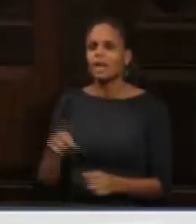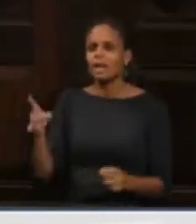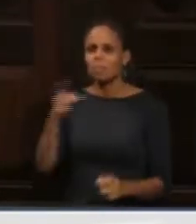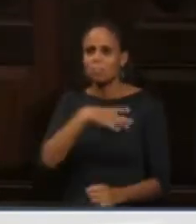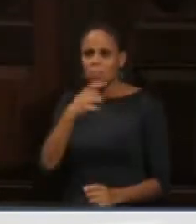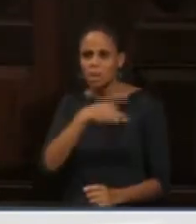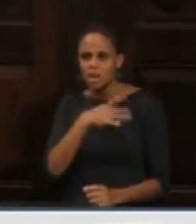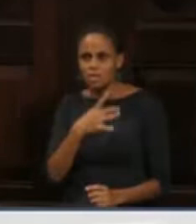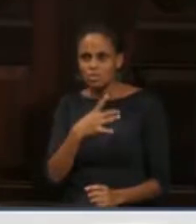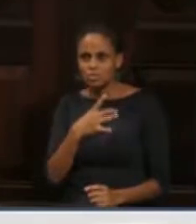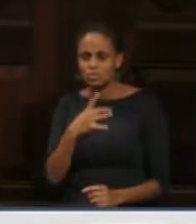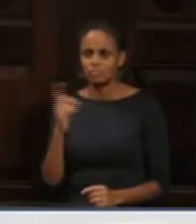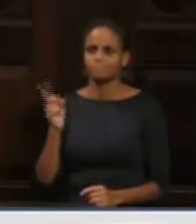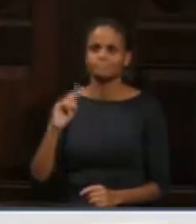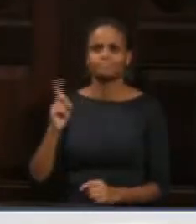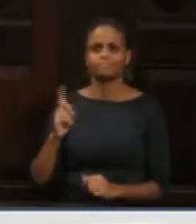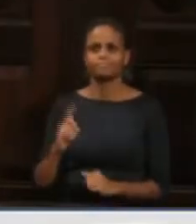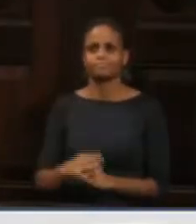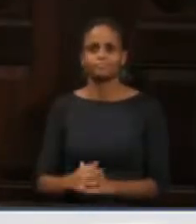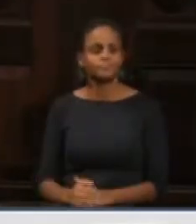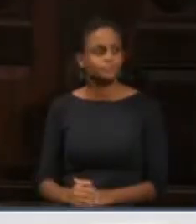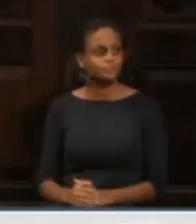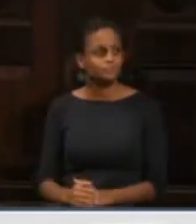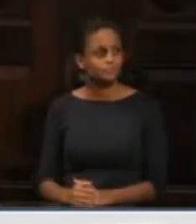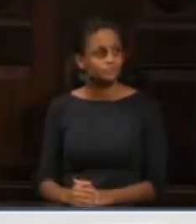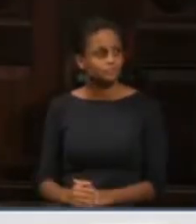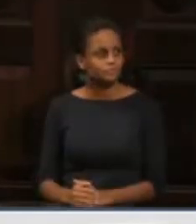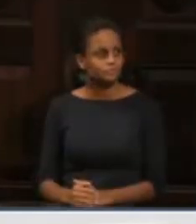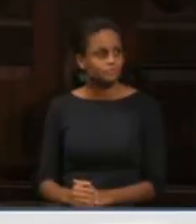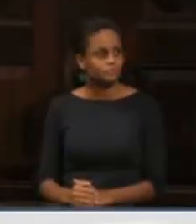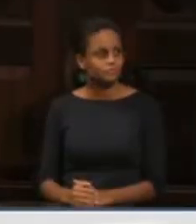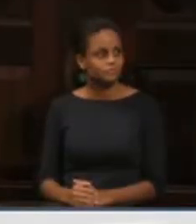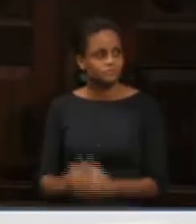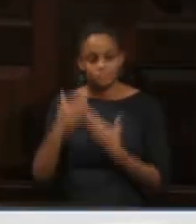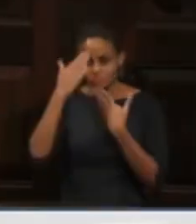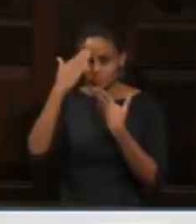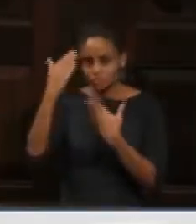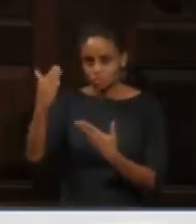ridículo e mentiroso igual o seu. Obrigada, atenção de todos.